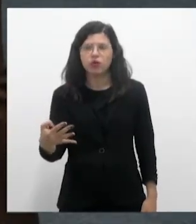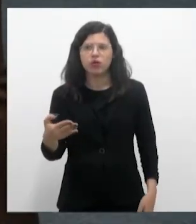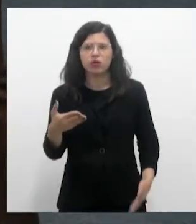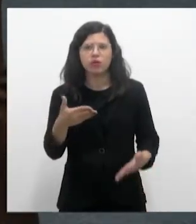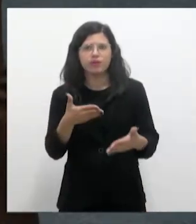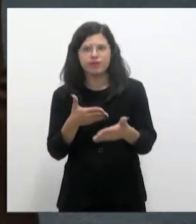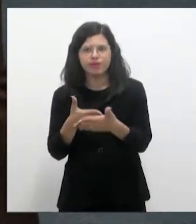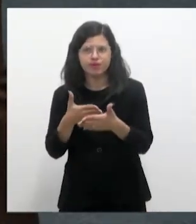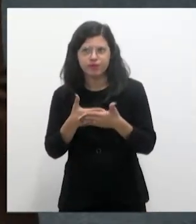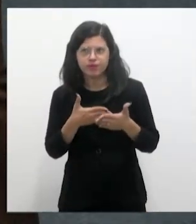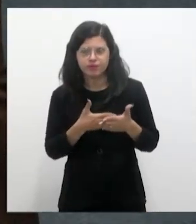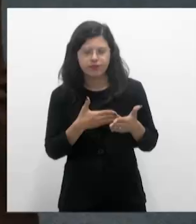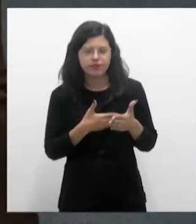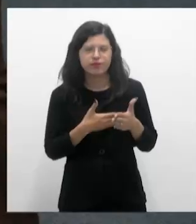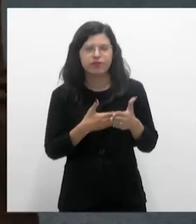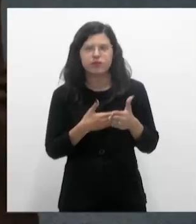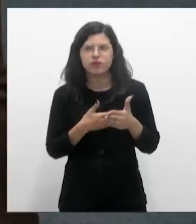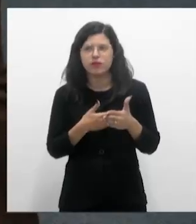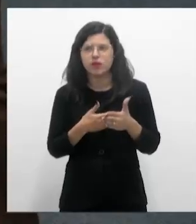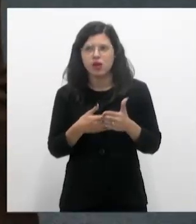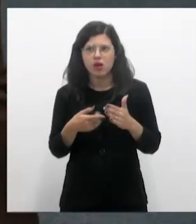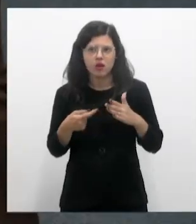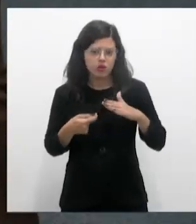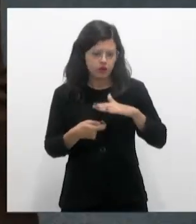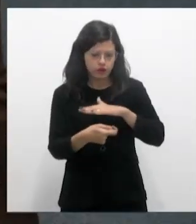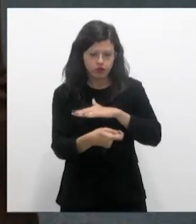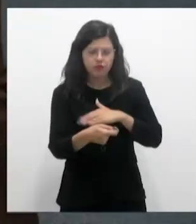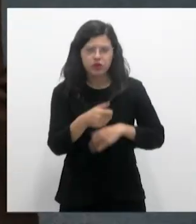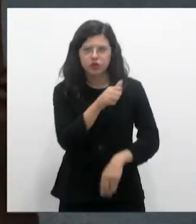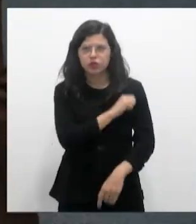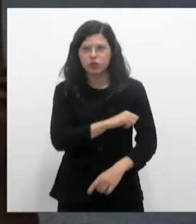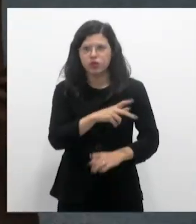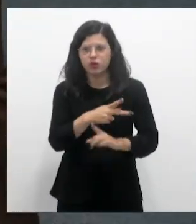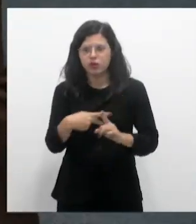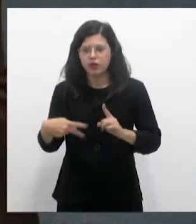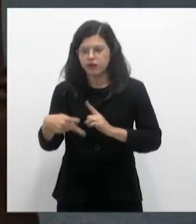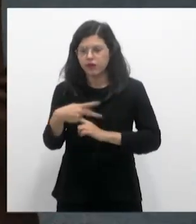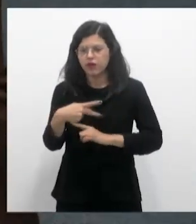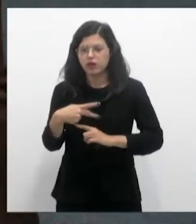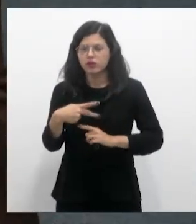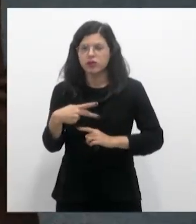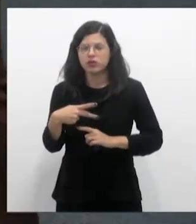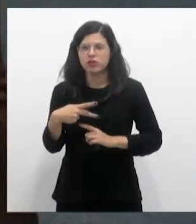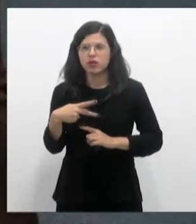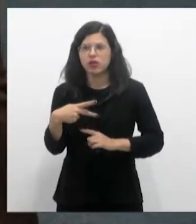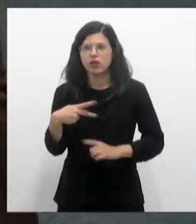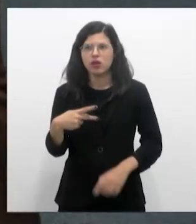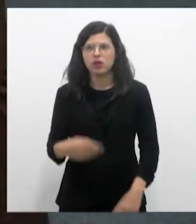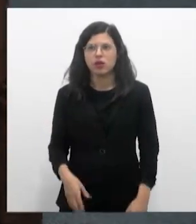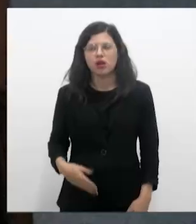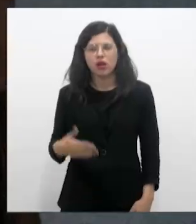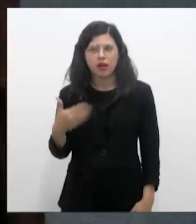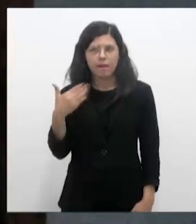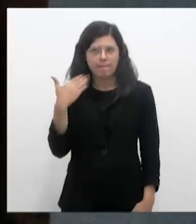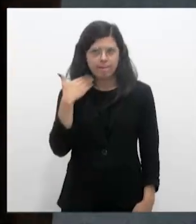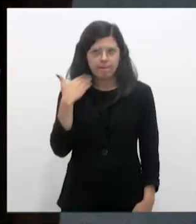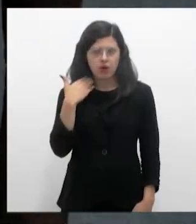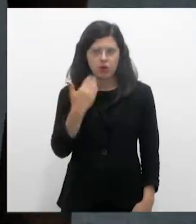restringir as aplicações do Rio Previdência em bancos